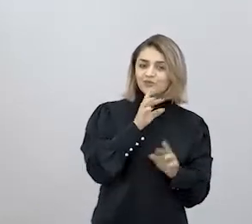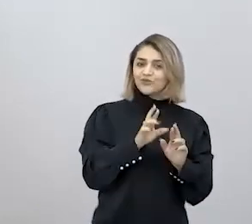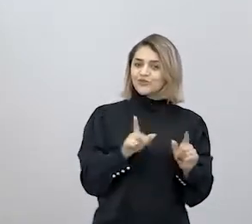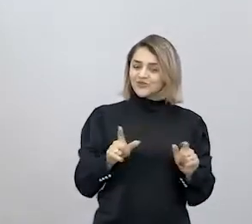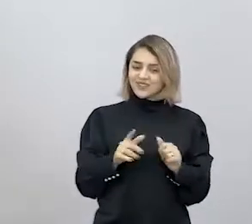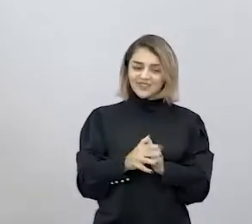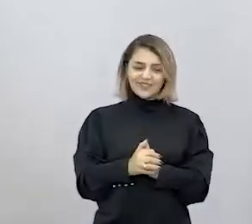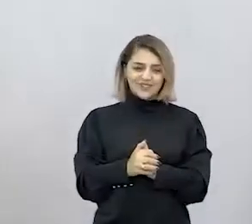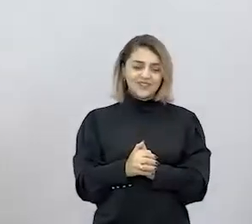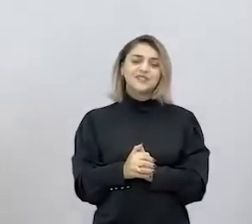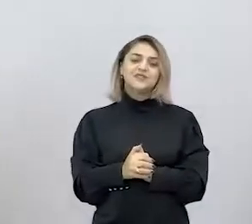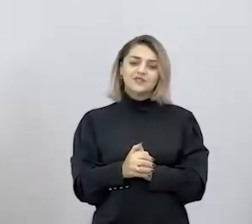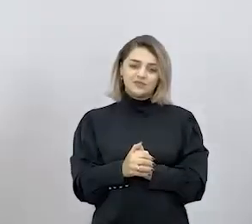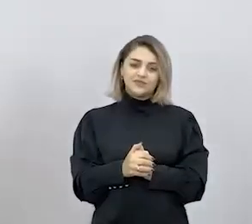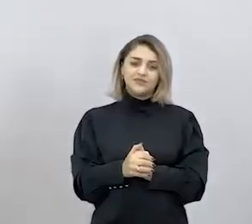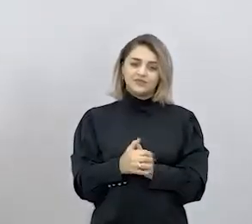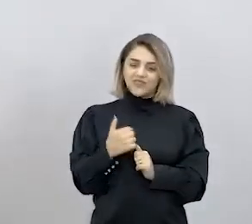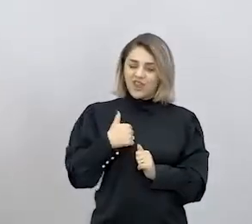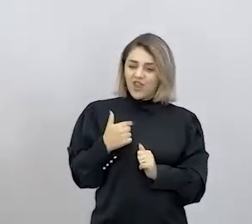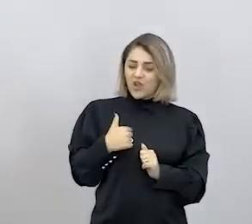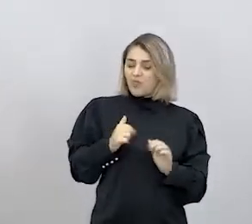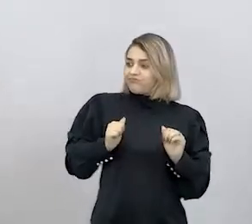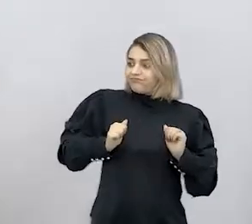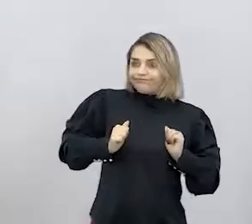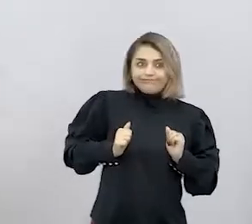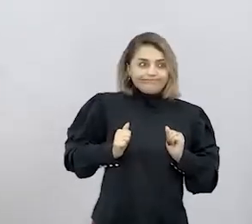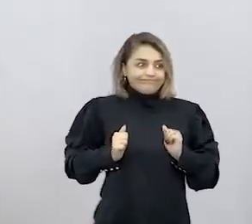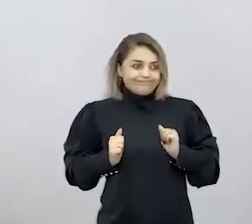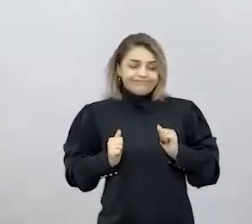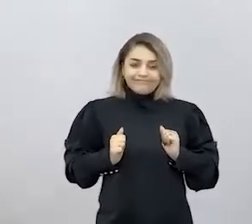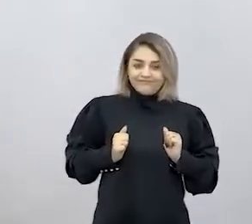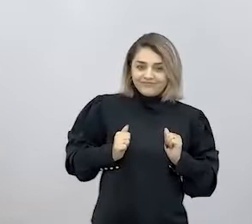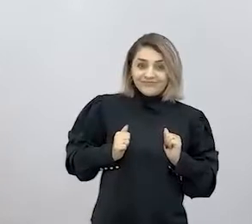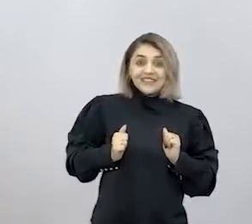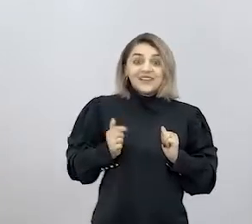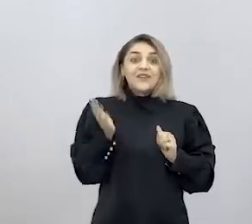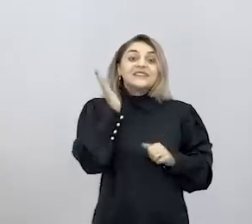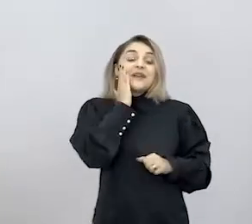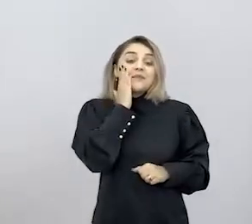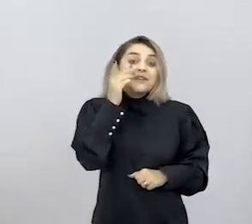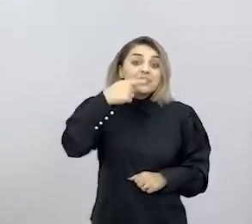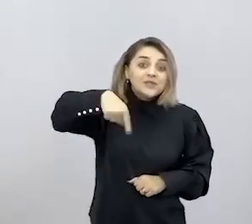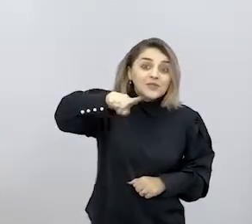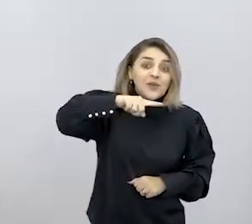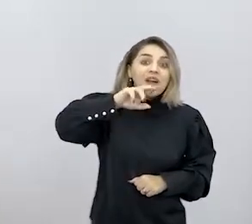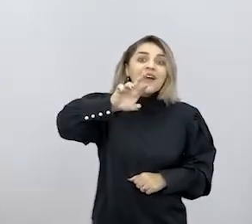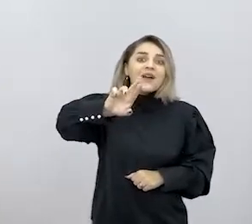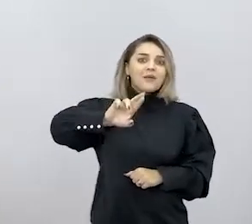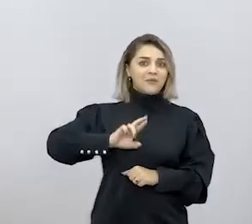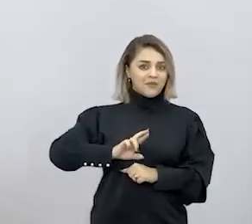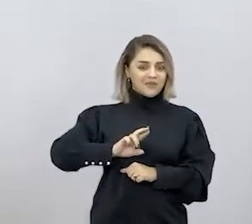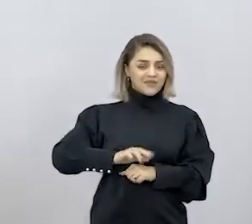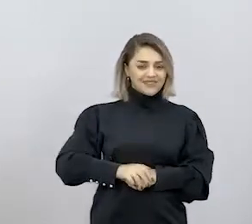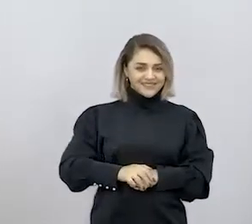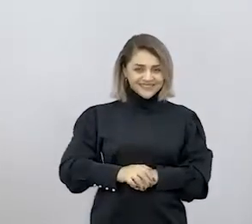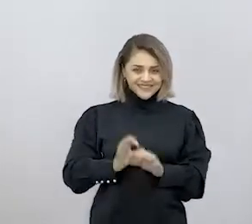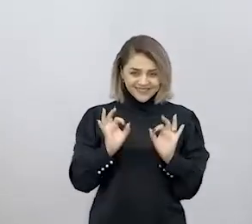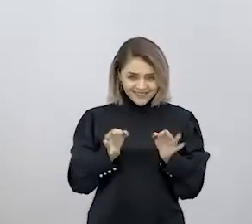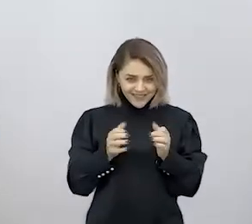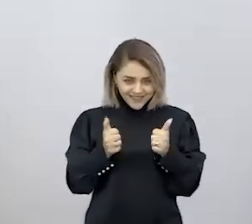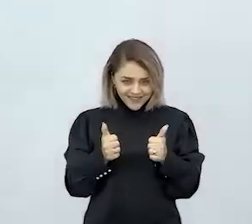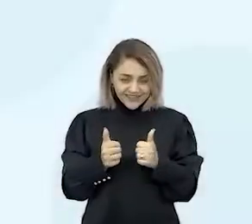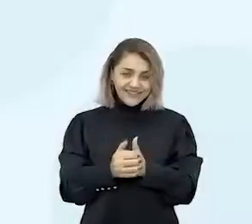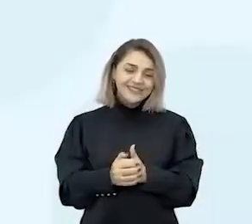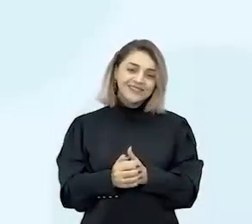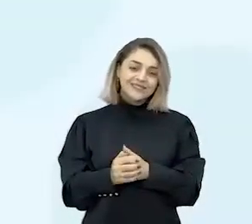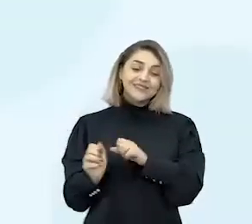desse assunto, vou fugir aqui. Aqui eu estou fugindo. Porque eu quero a sua resposta, tá certo? A Juliana também quer a sua resposta, certo? De novo na tela, tá aí, olha